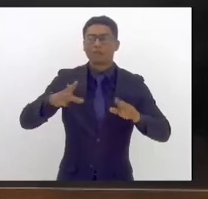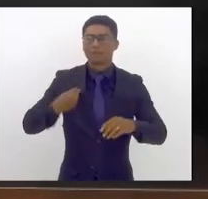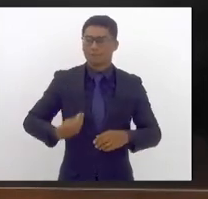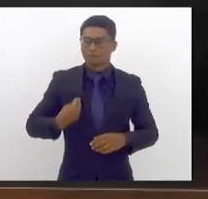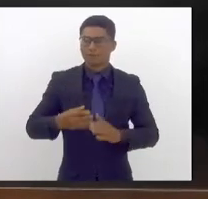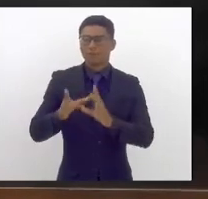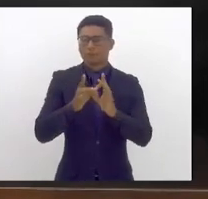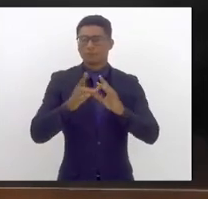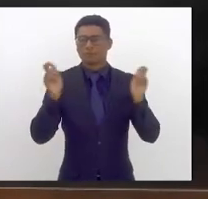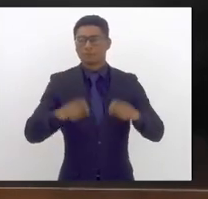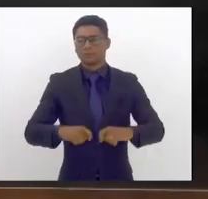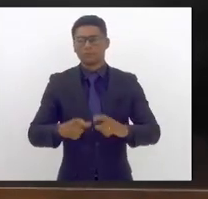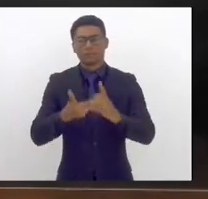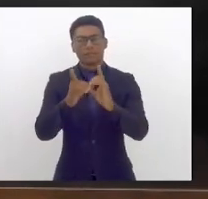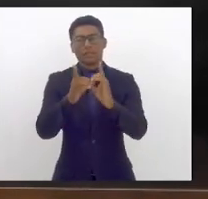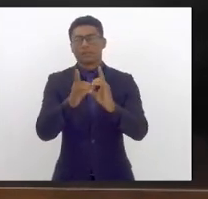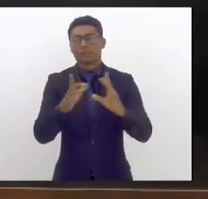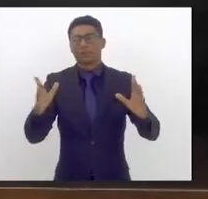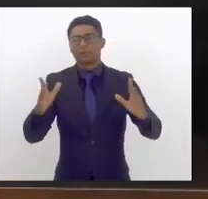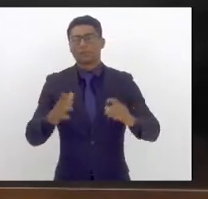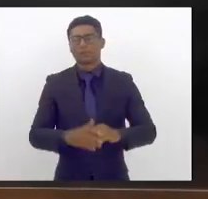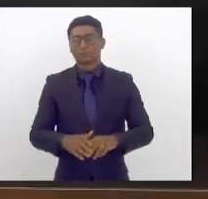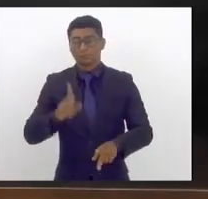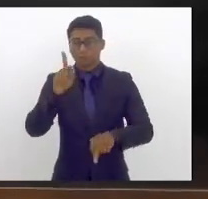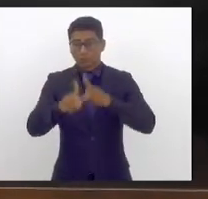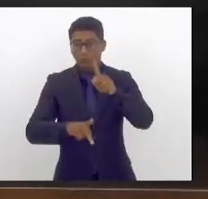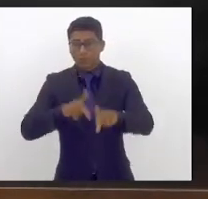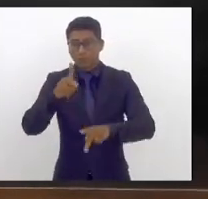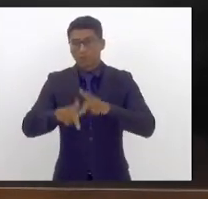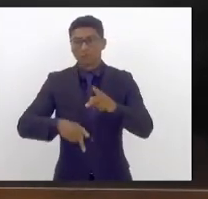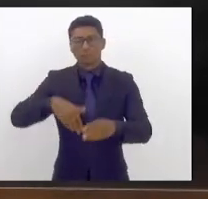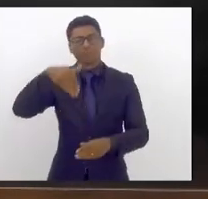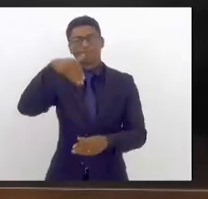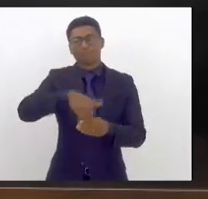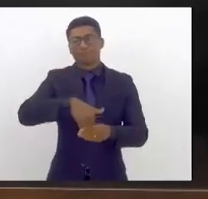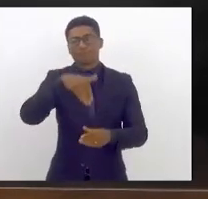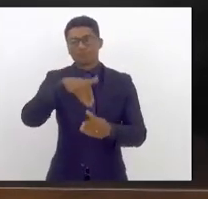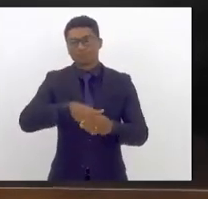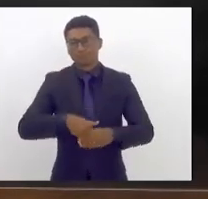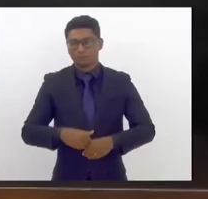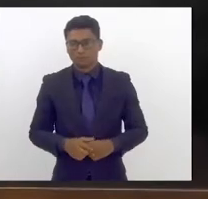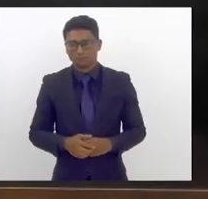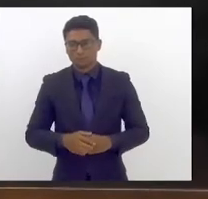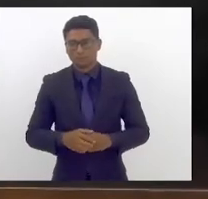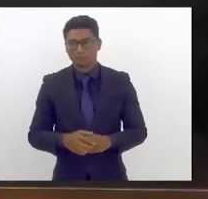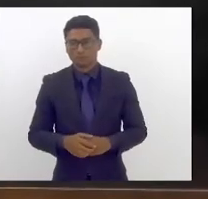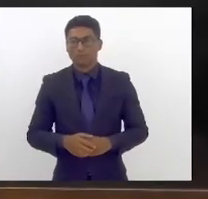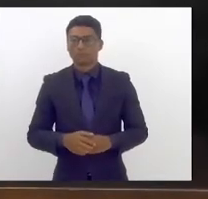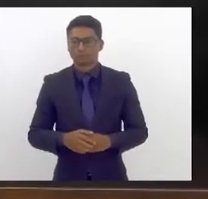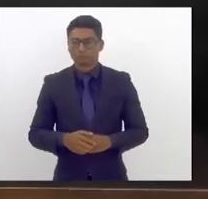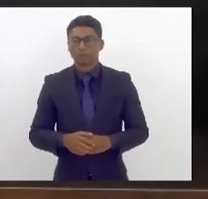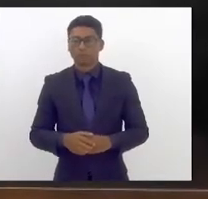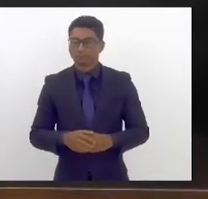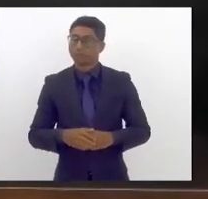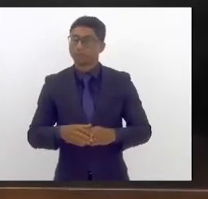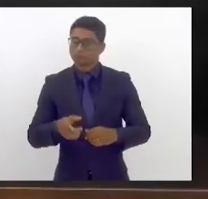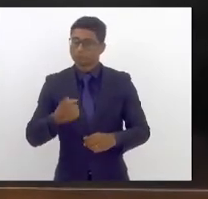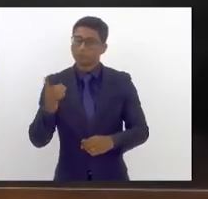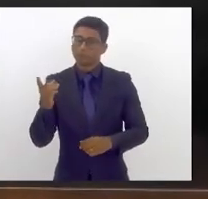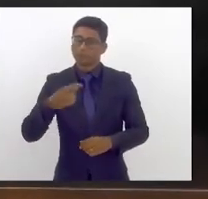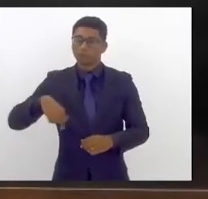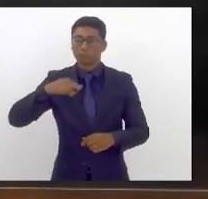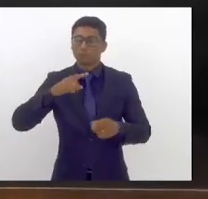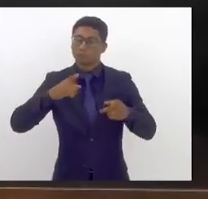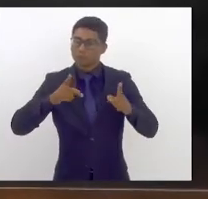Democracia é isso a população é que vota Então nós vamos fazer de tudo realmente